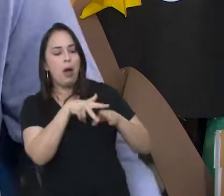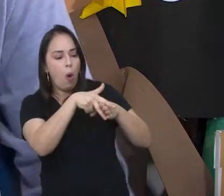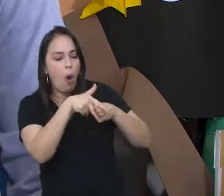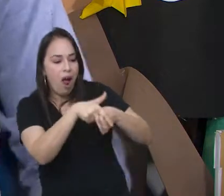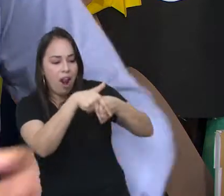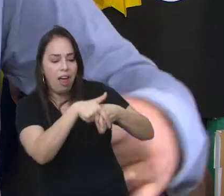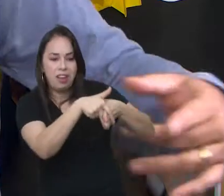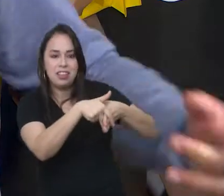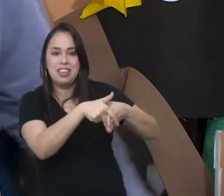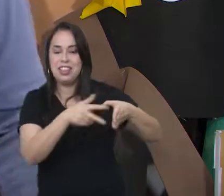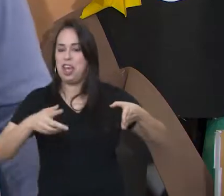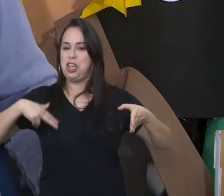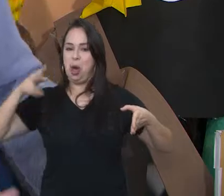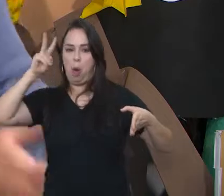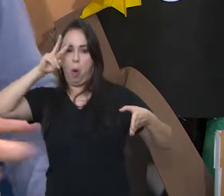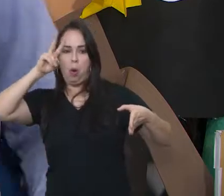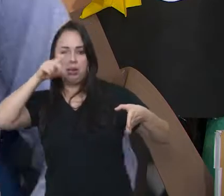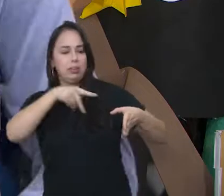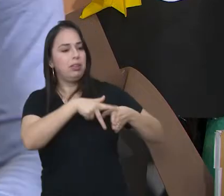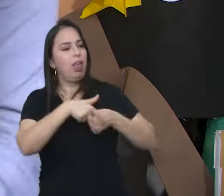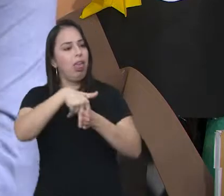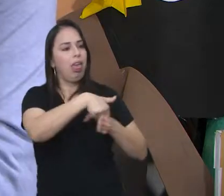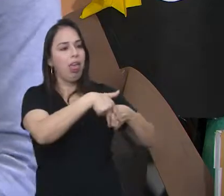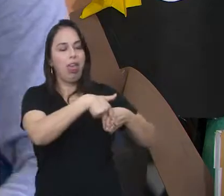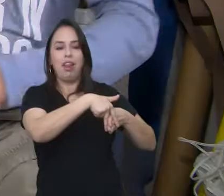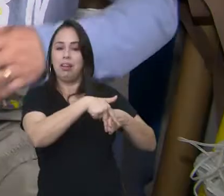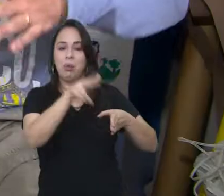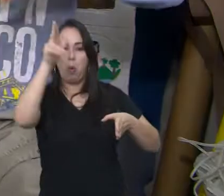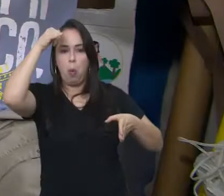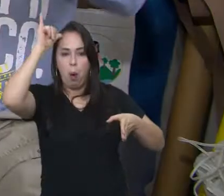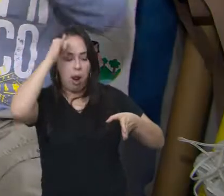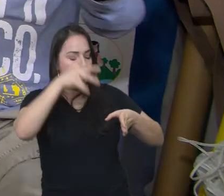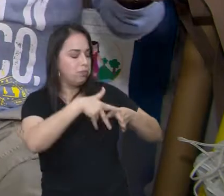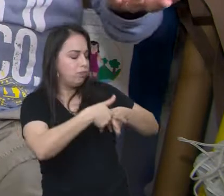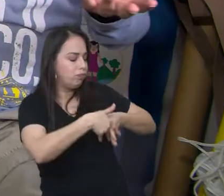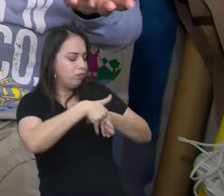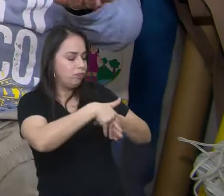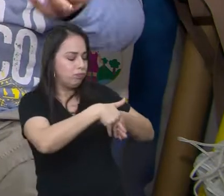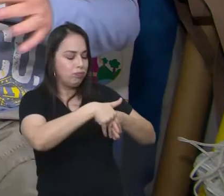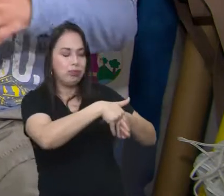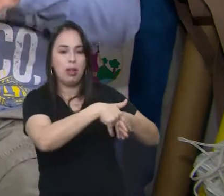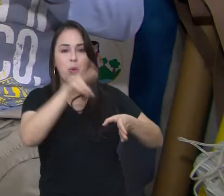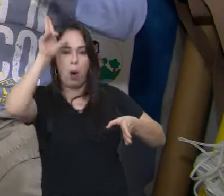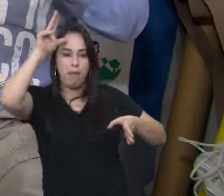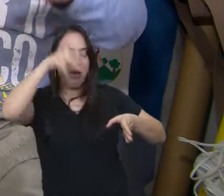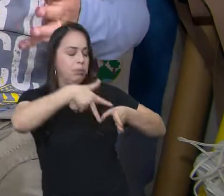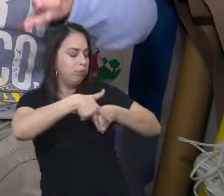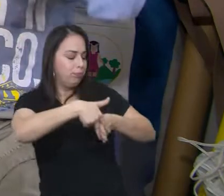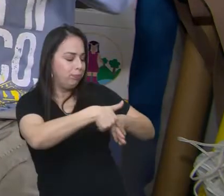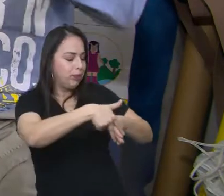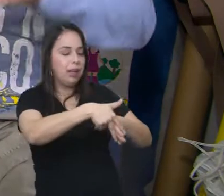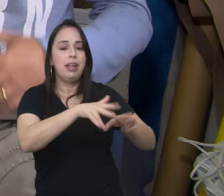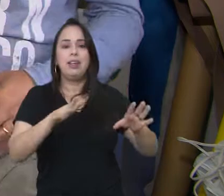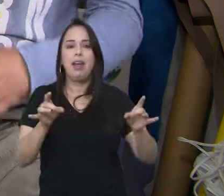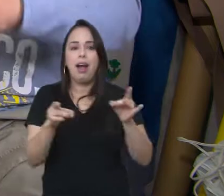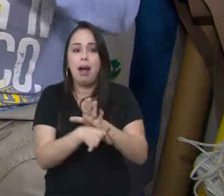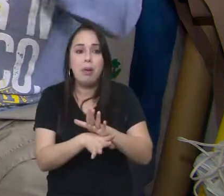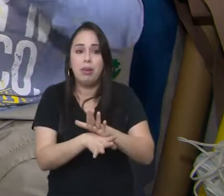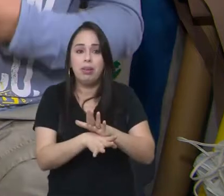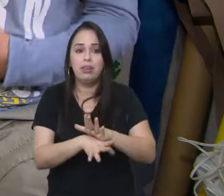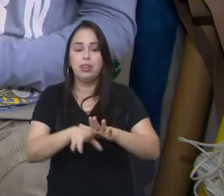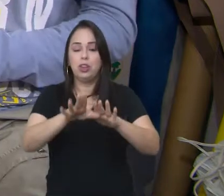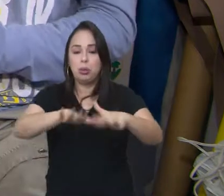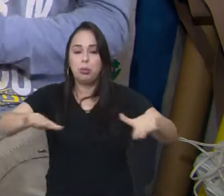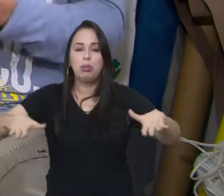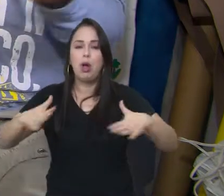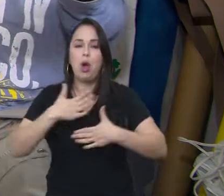você vai estar com o cavalo aqui. E ele ficou zanzando, enquanto eu continuei a história. E assim acabou, todo mundo participou,